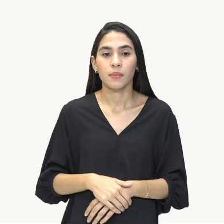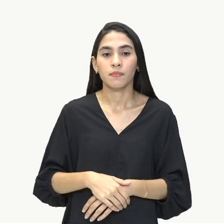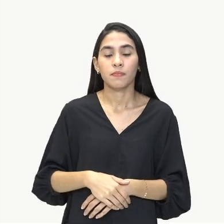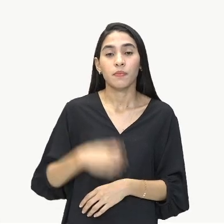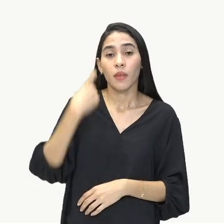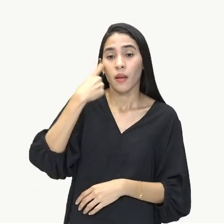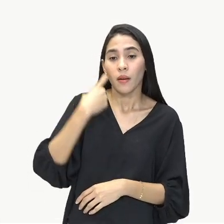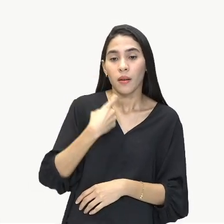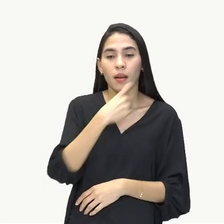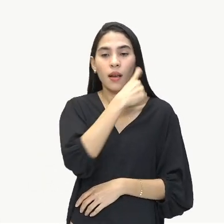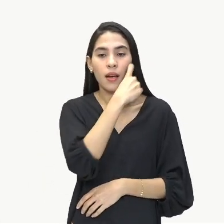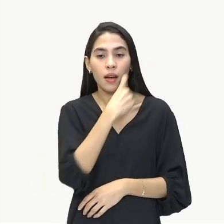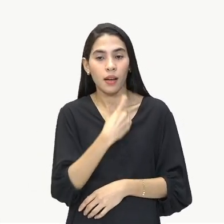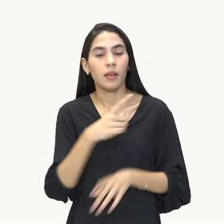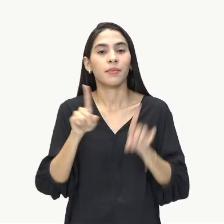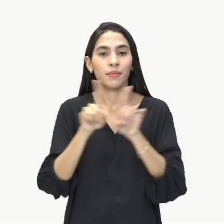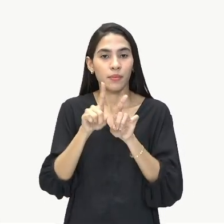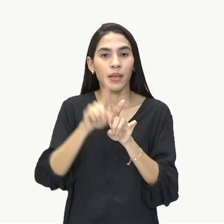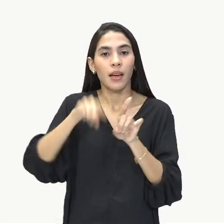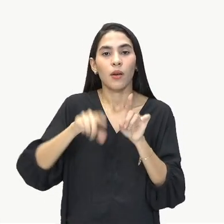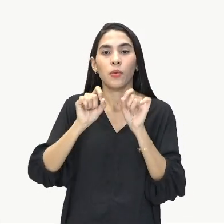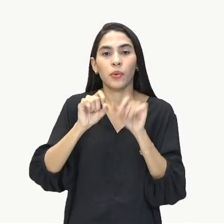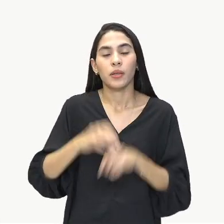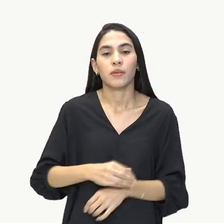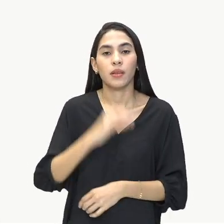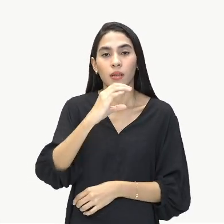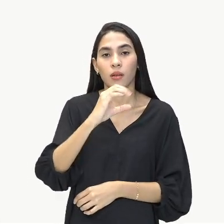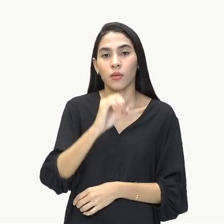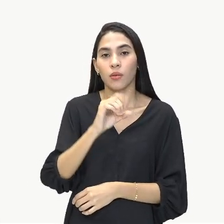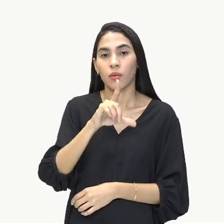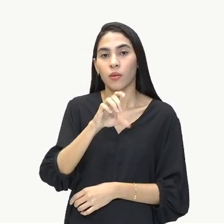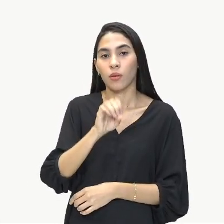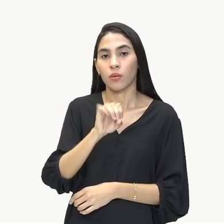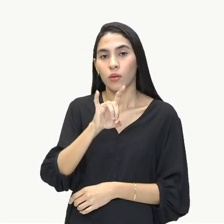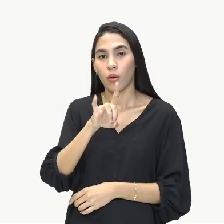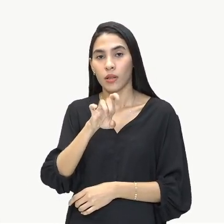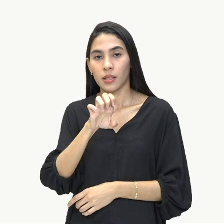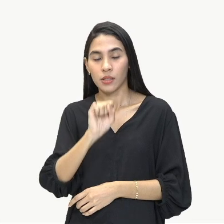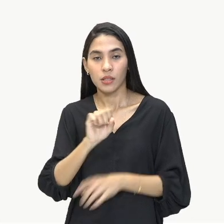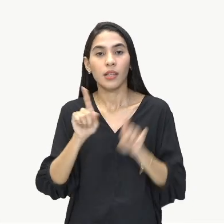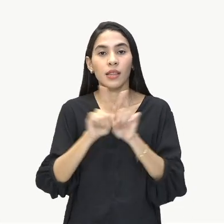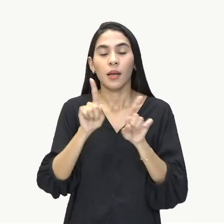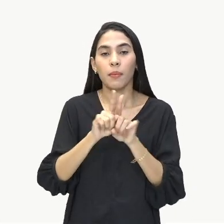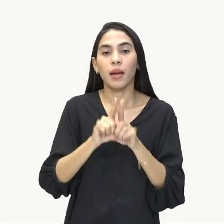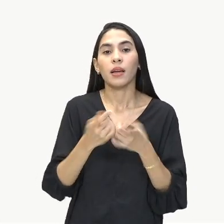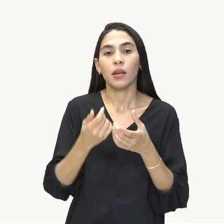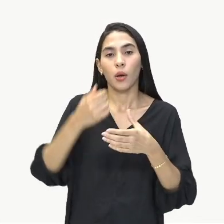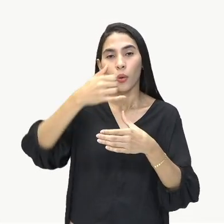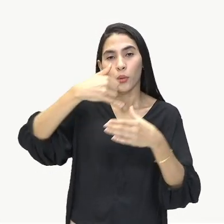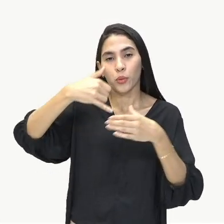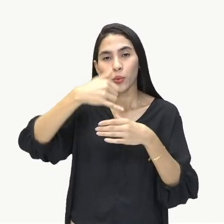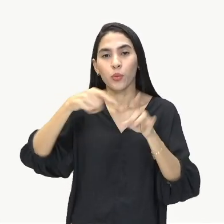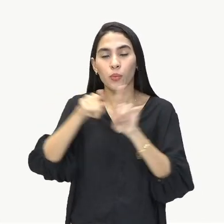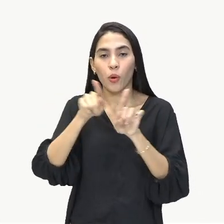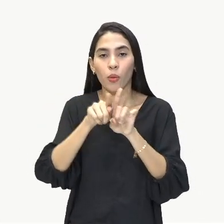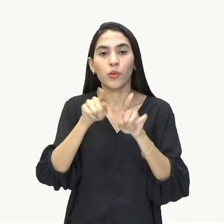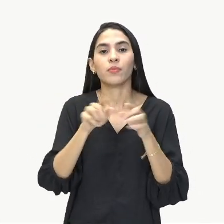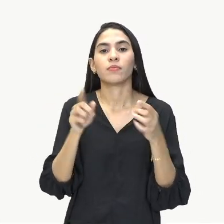barbear, ele é um colóide, né? O suco de uva é uma solução.